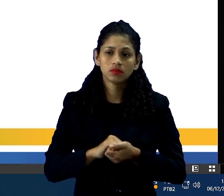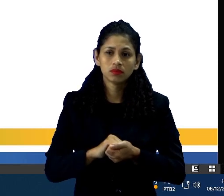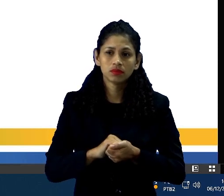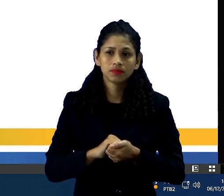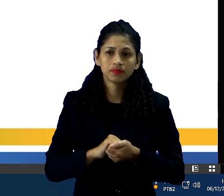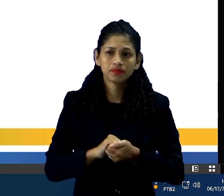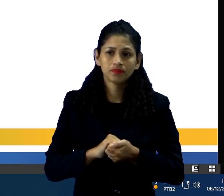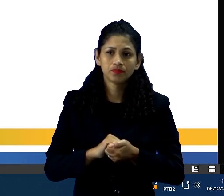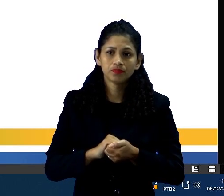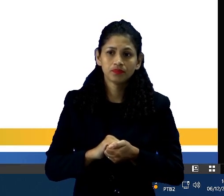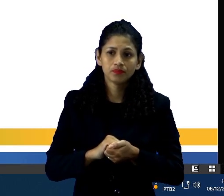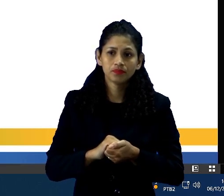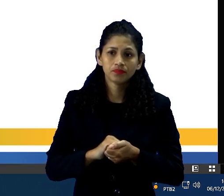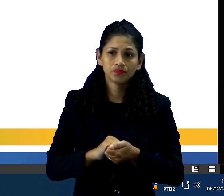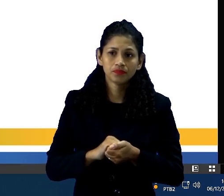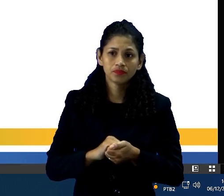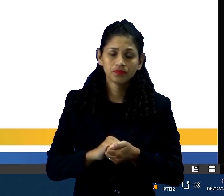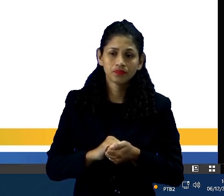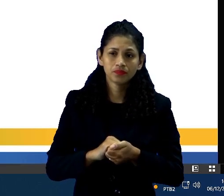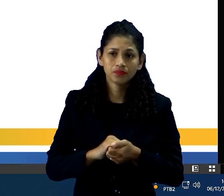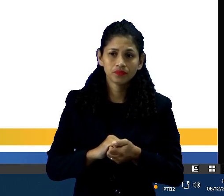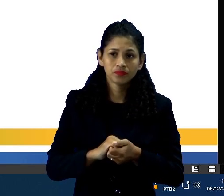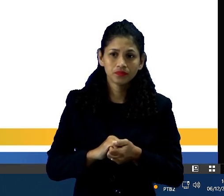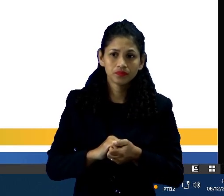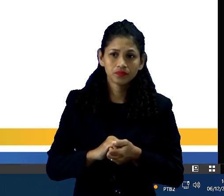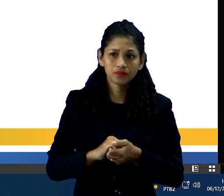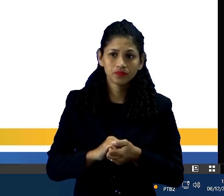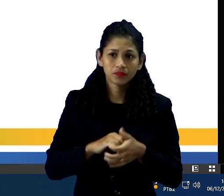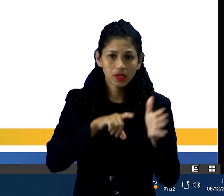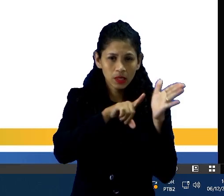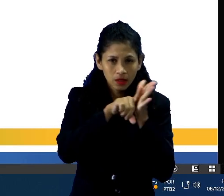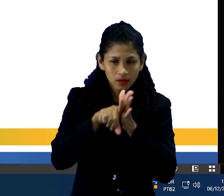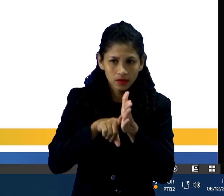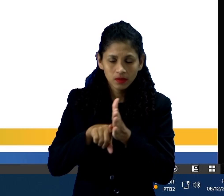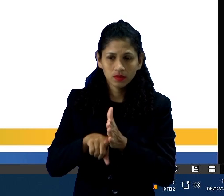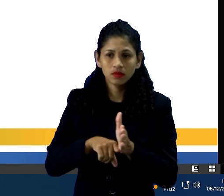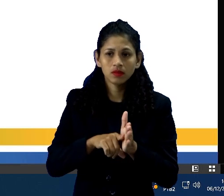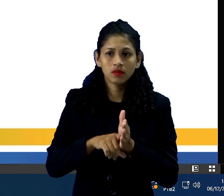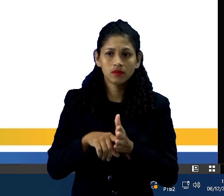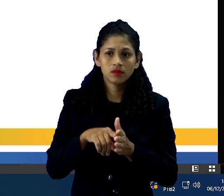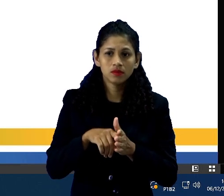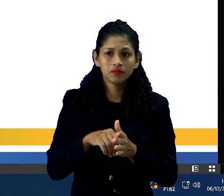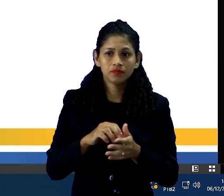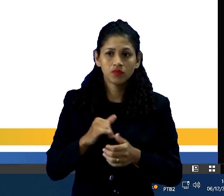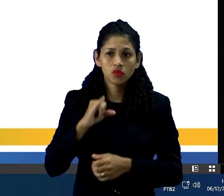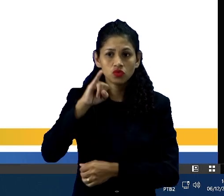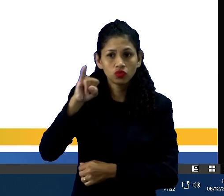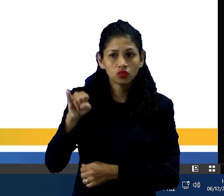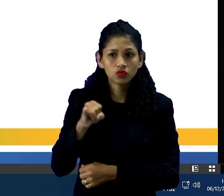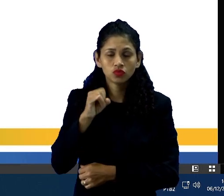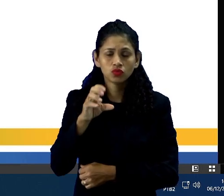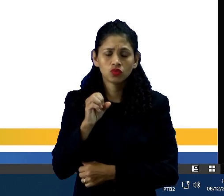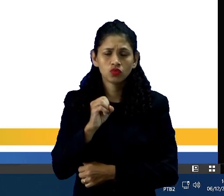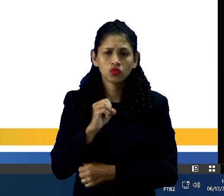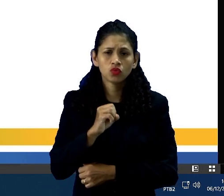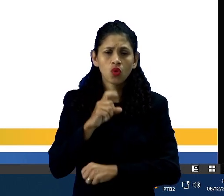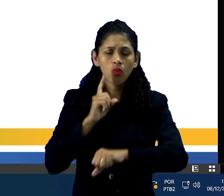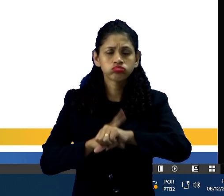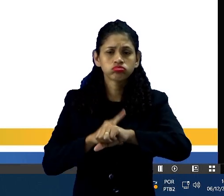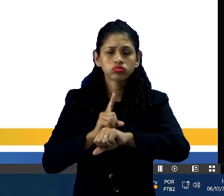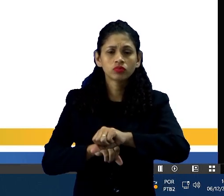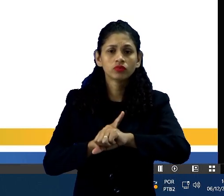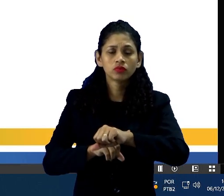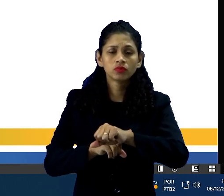Confira a seguir uma aplicação de relação entre grandezas. João decidiu contar o tempo que levava indo de casa